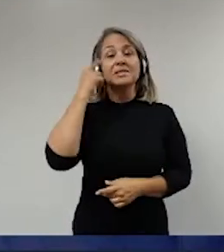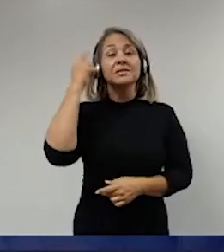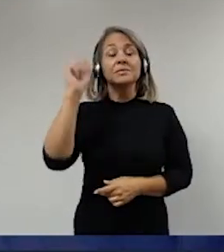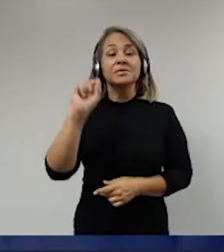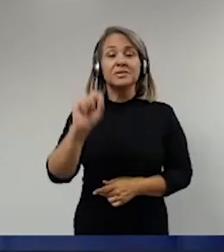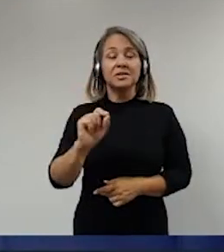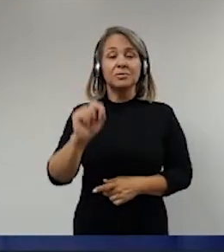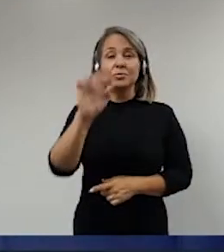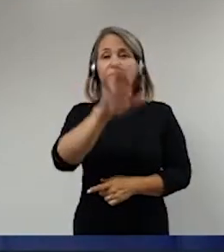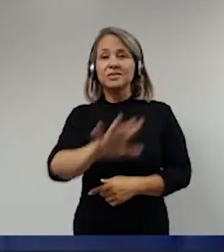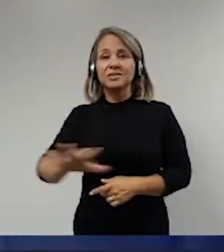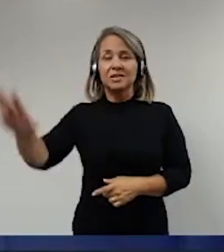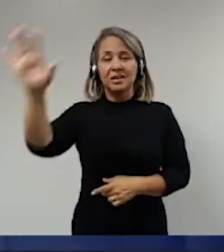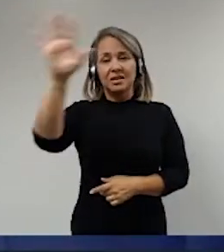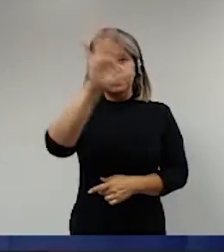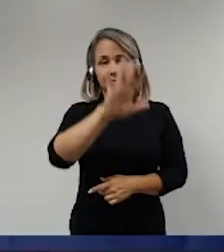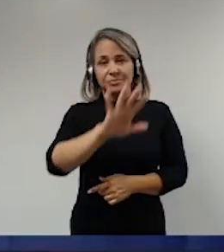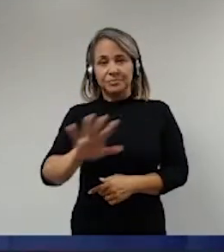todo o cenário